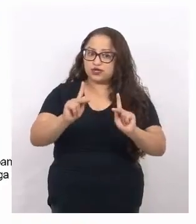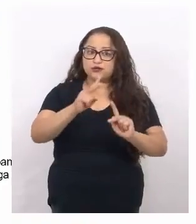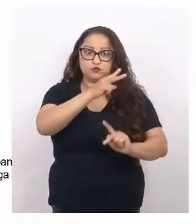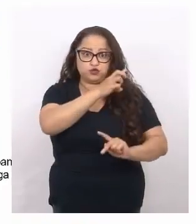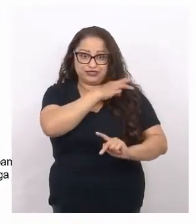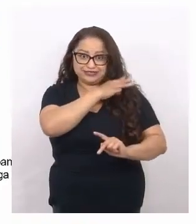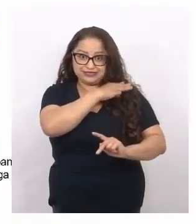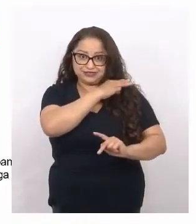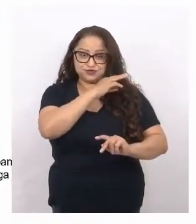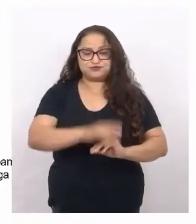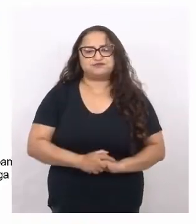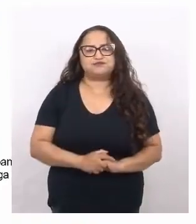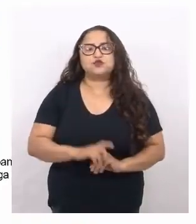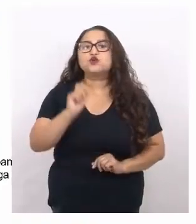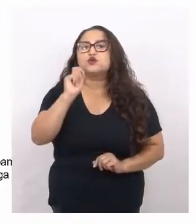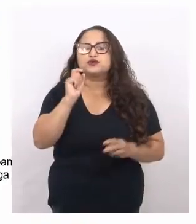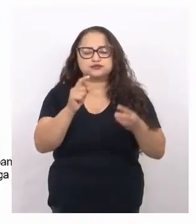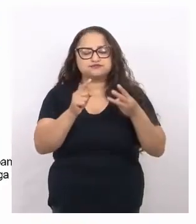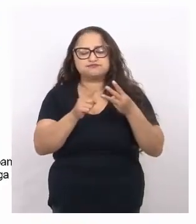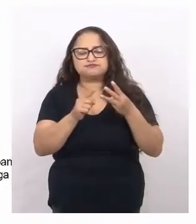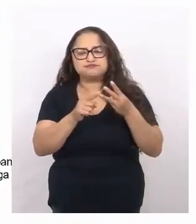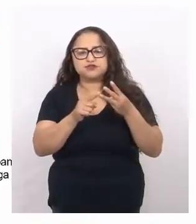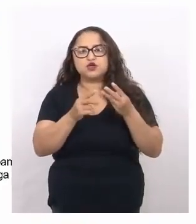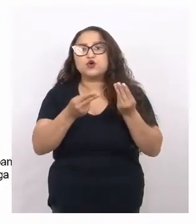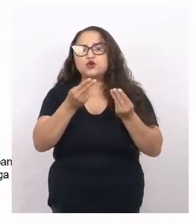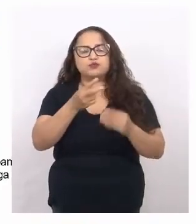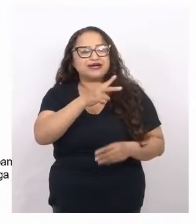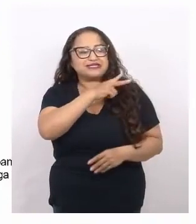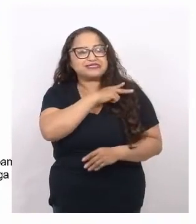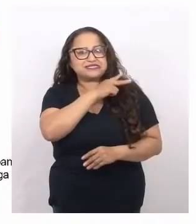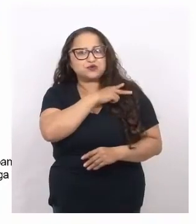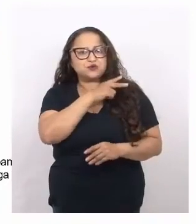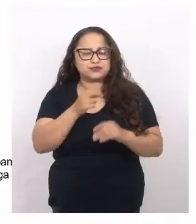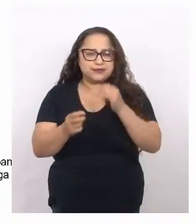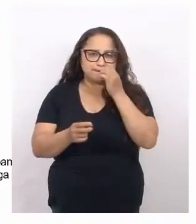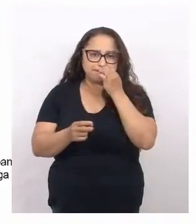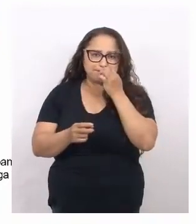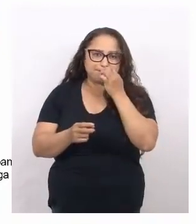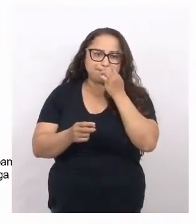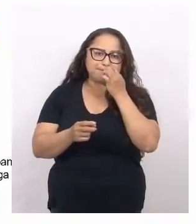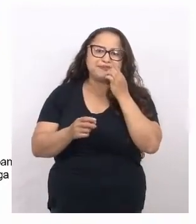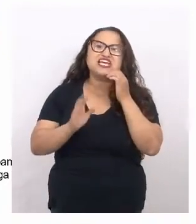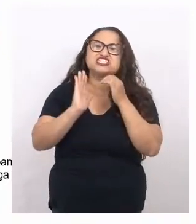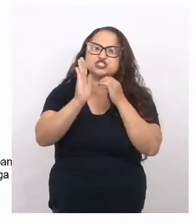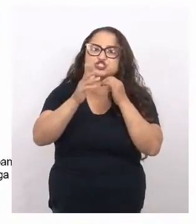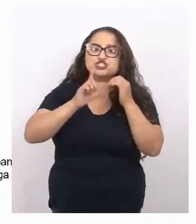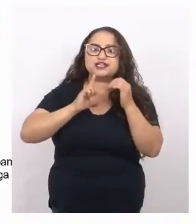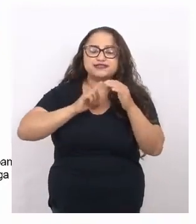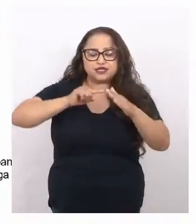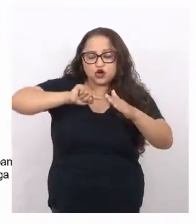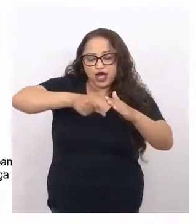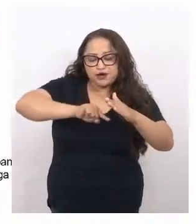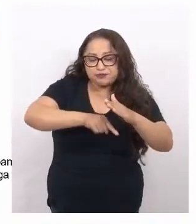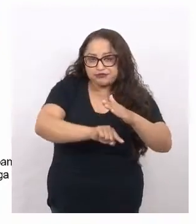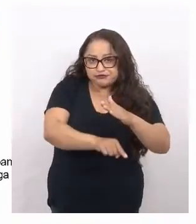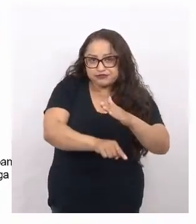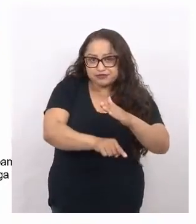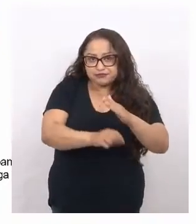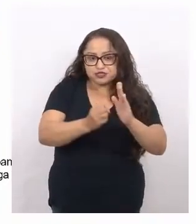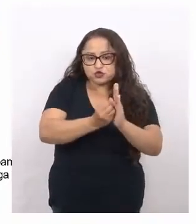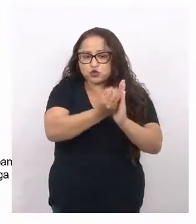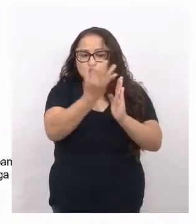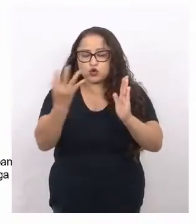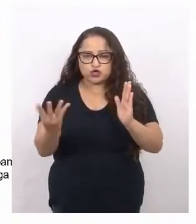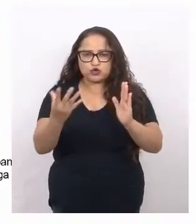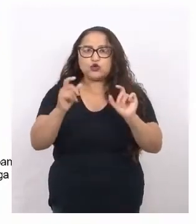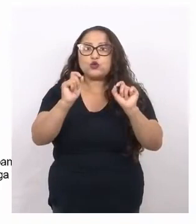destacar aqui é que a segunda série, como vocês podem ver, ela tem aprofundamento curricular, coisa que a primeira série não